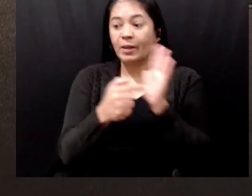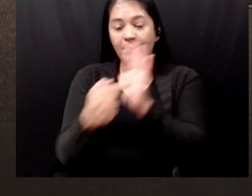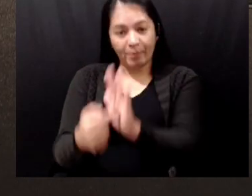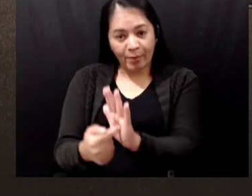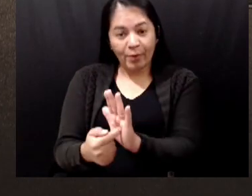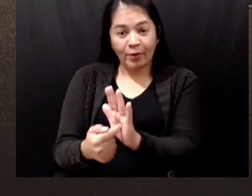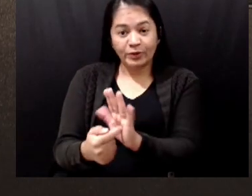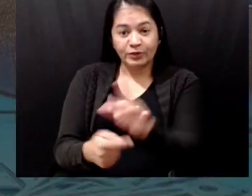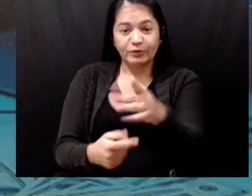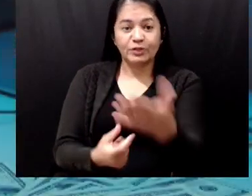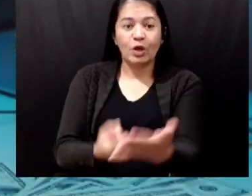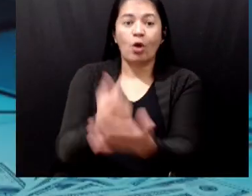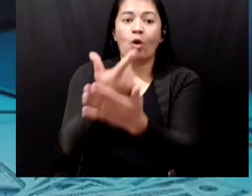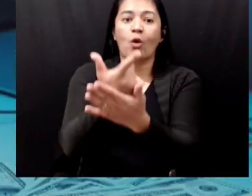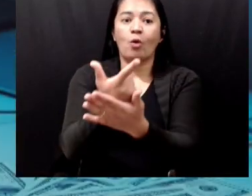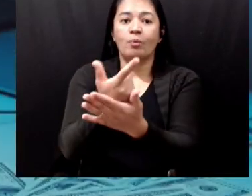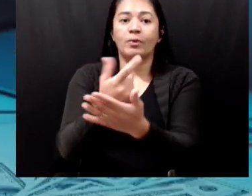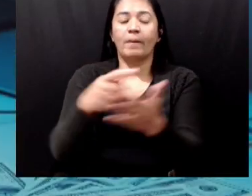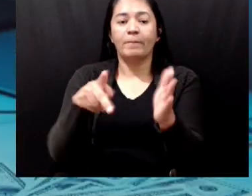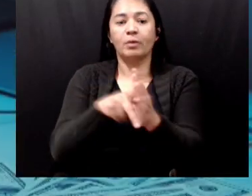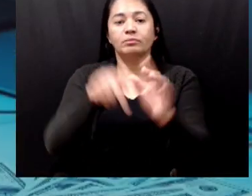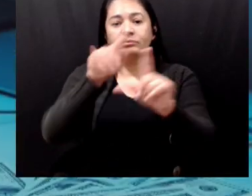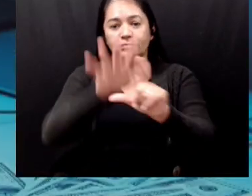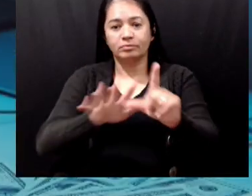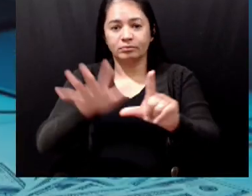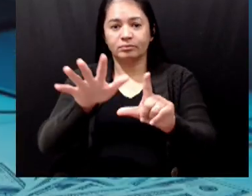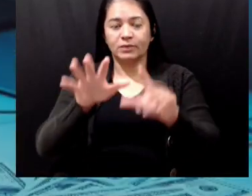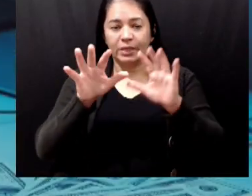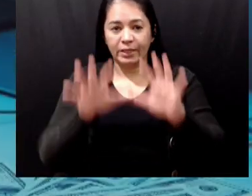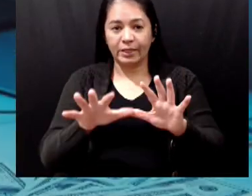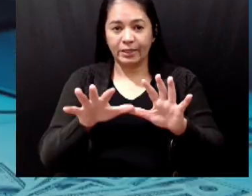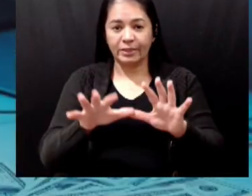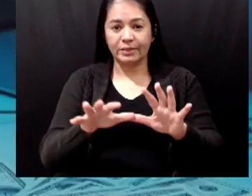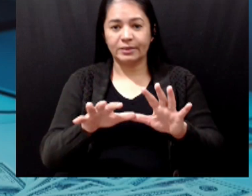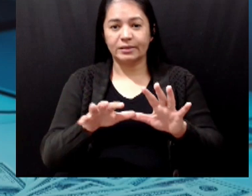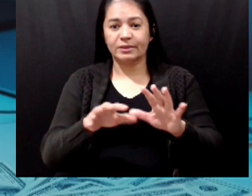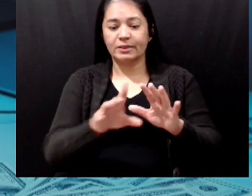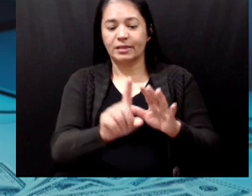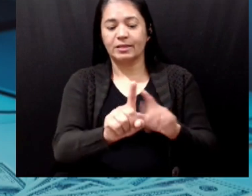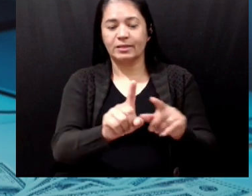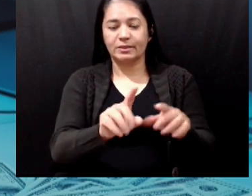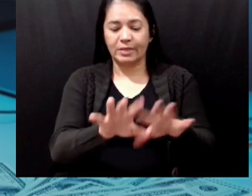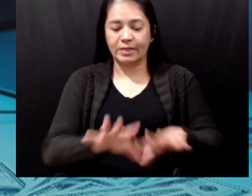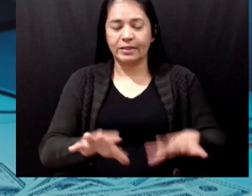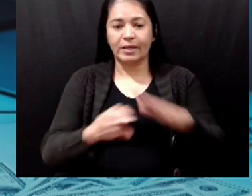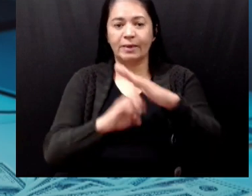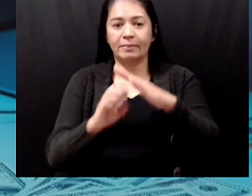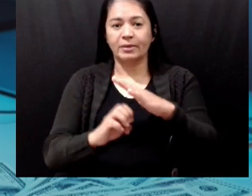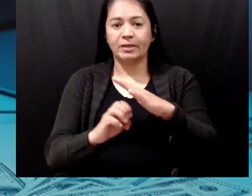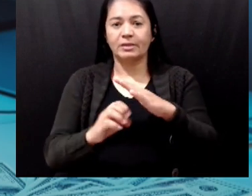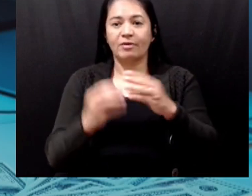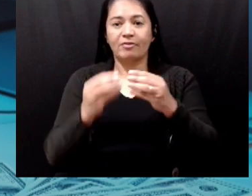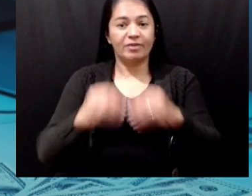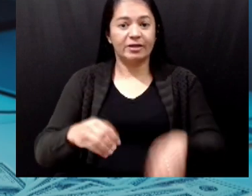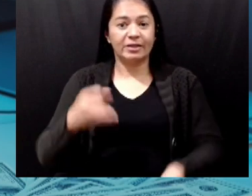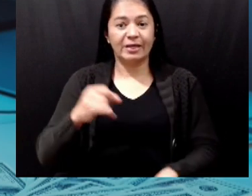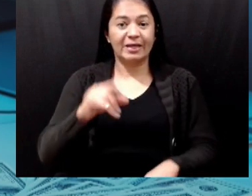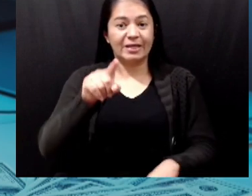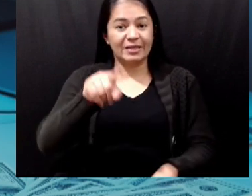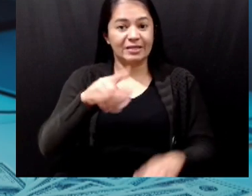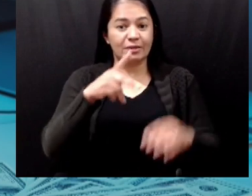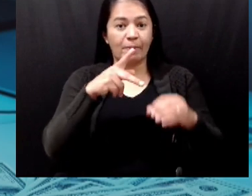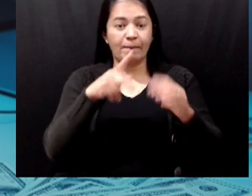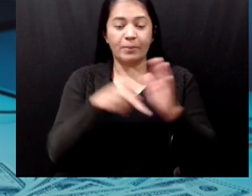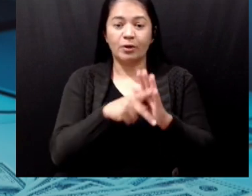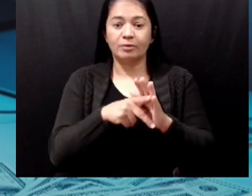pela plataforma da corretora. Essa corretora, ela explodindo, digamos, vindo a falir, esse ativo com a Petrobras não quebra esse teu vínculo